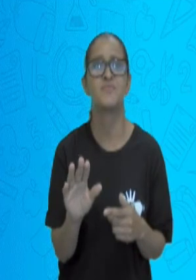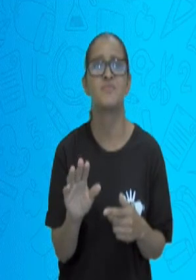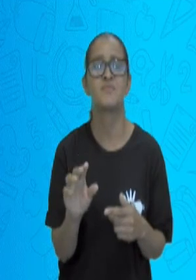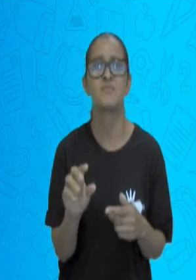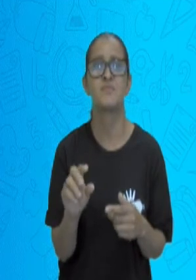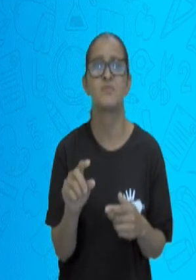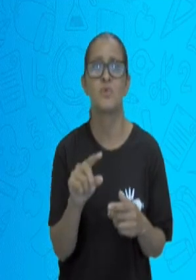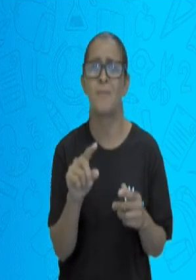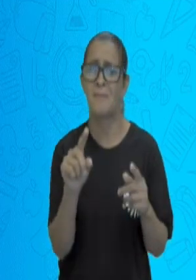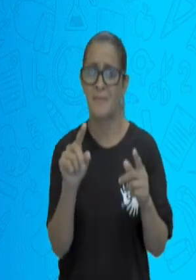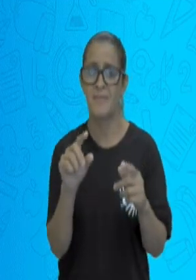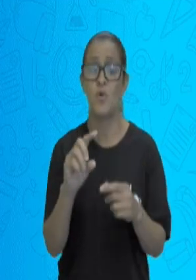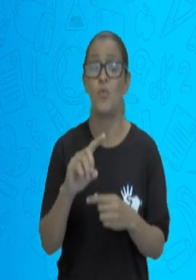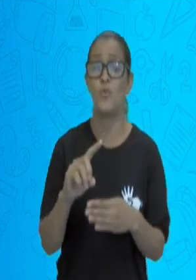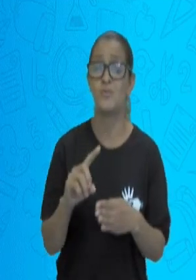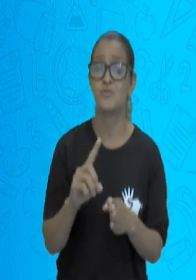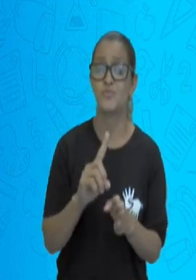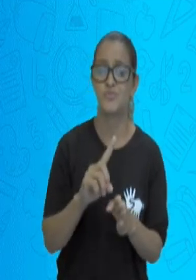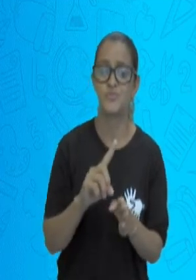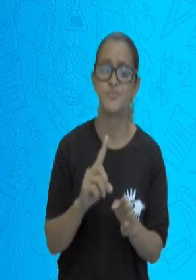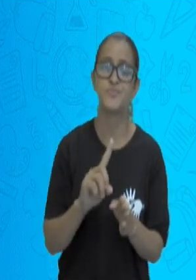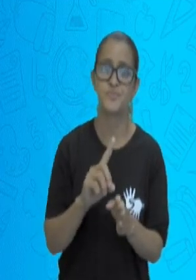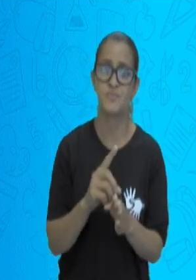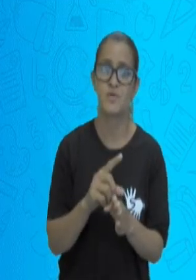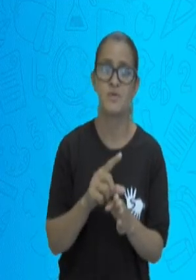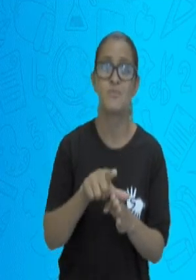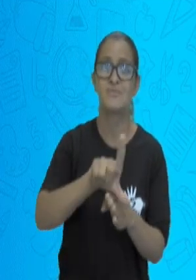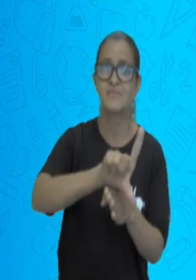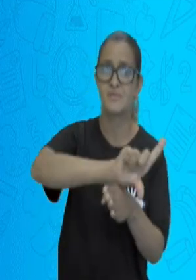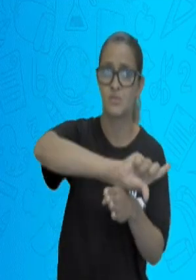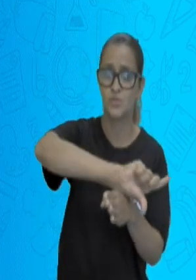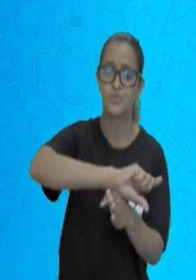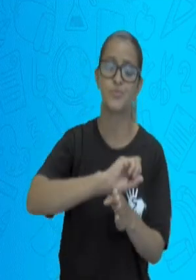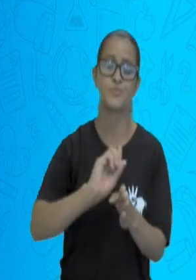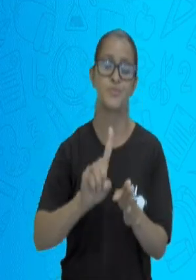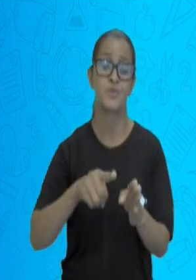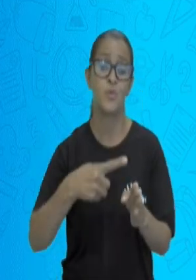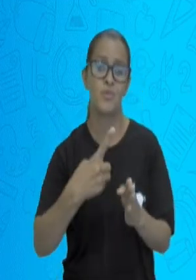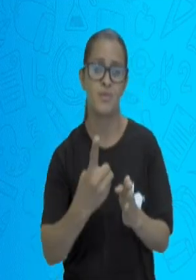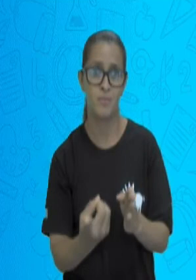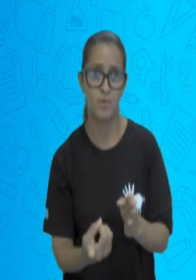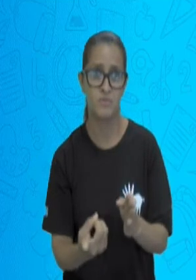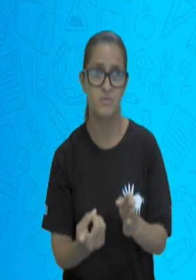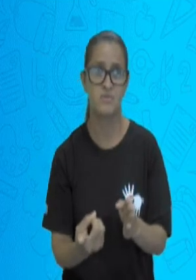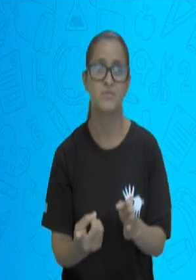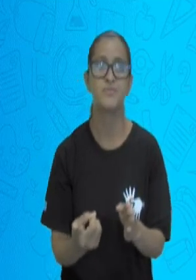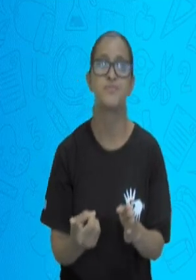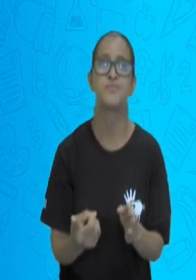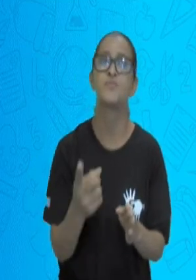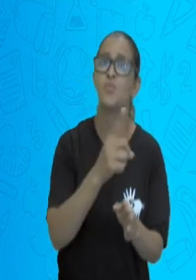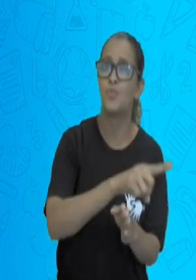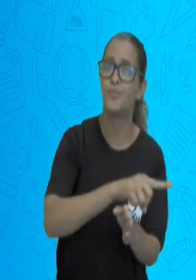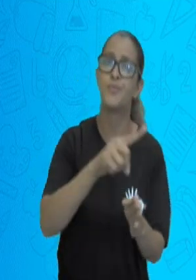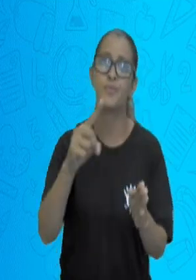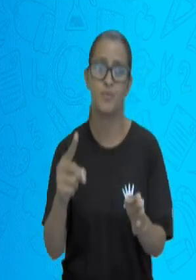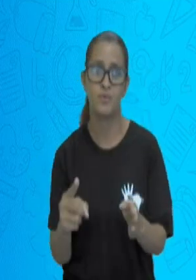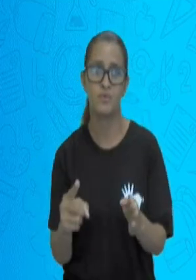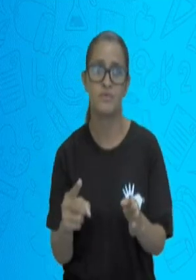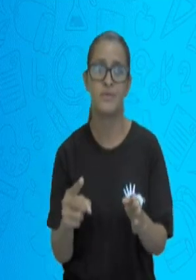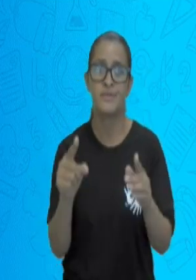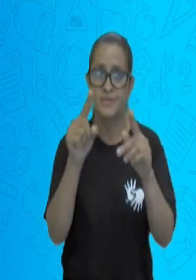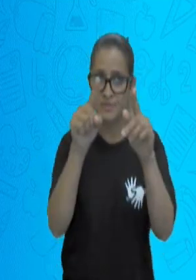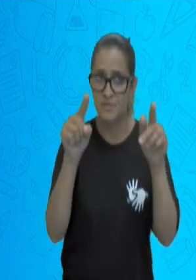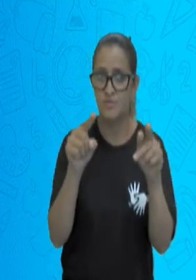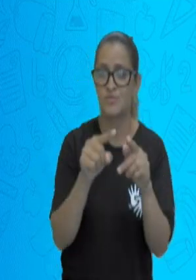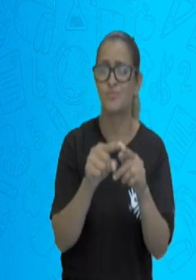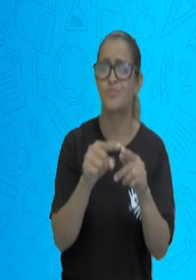Coloque o sucessor e o antecessor dos números. Agora nós vamos colocar um e o outro.